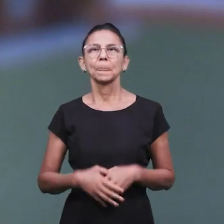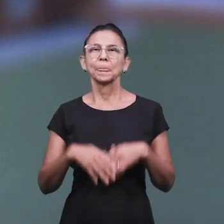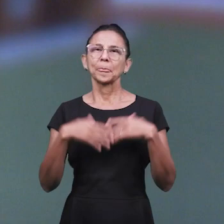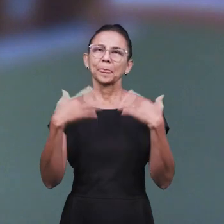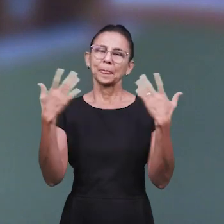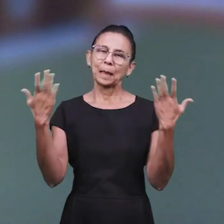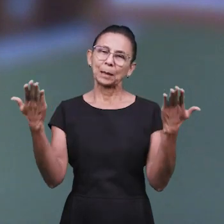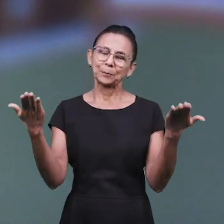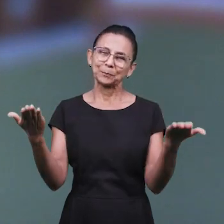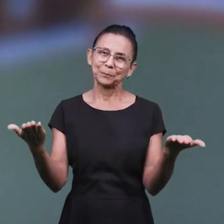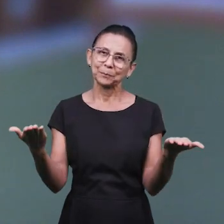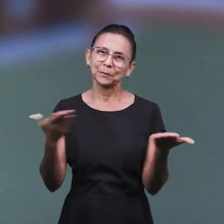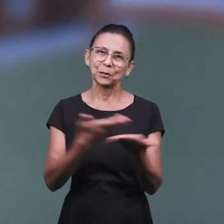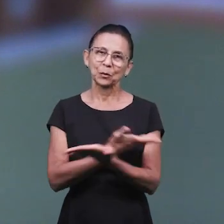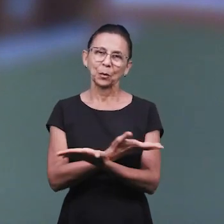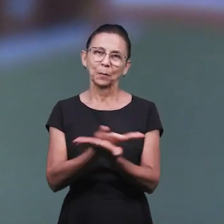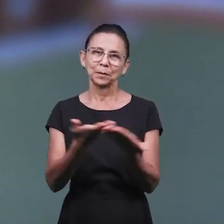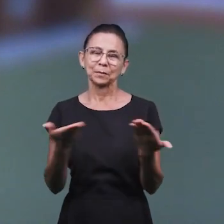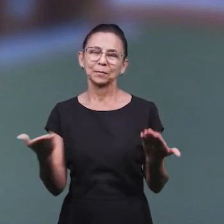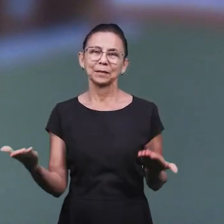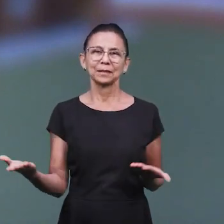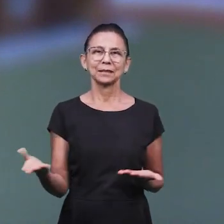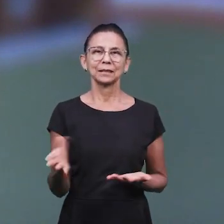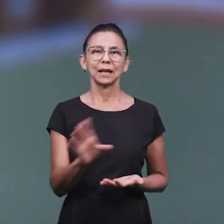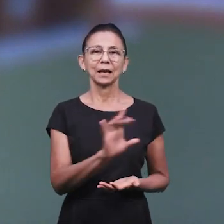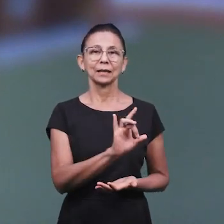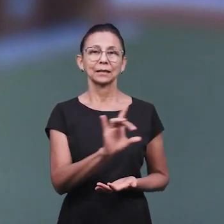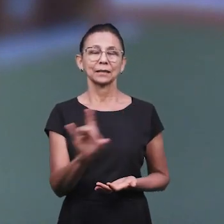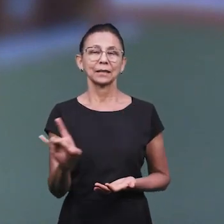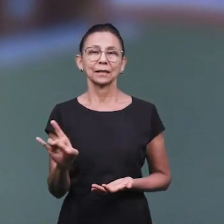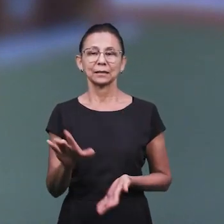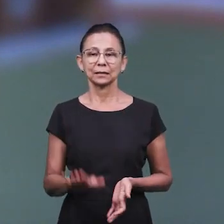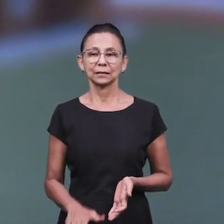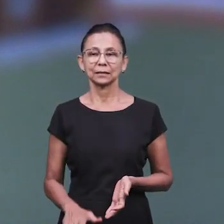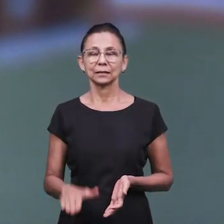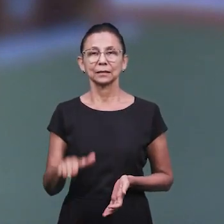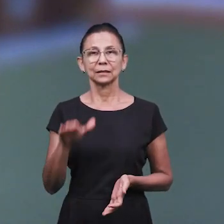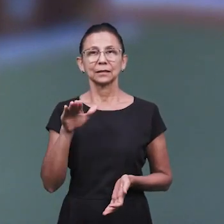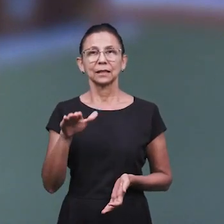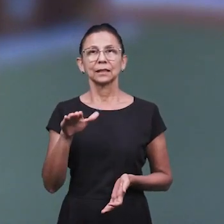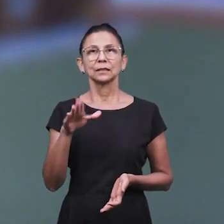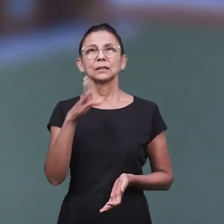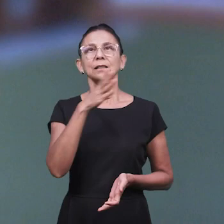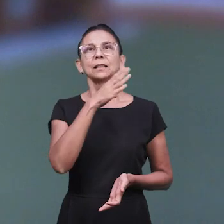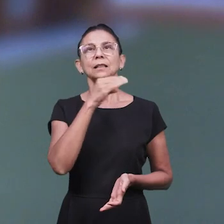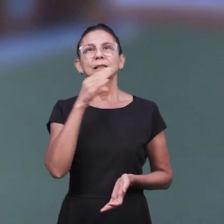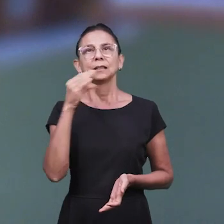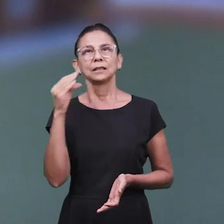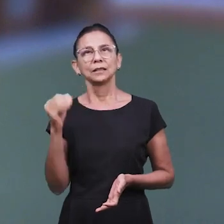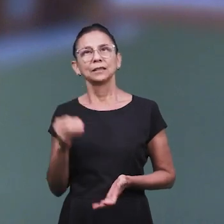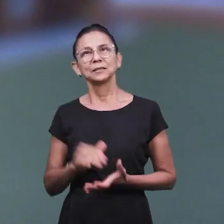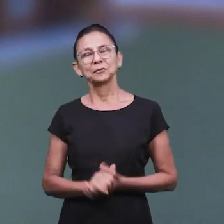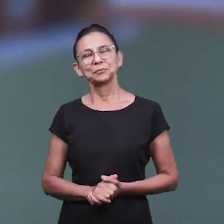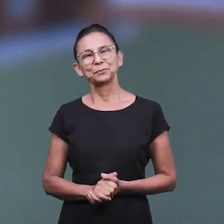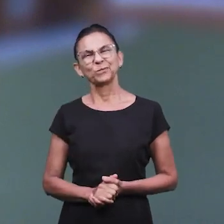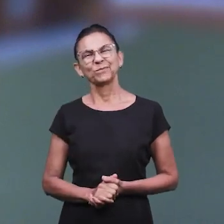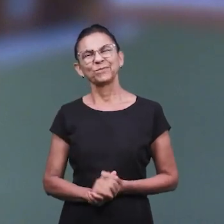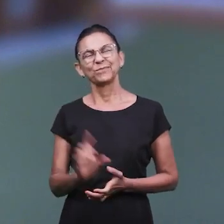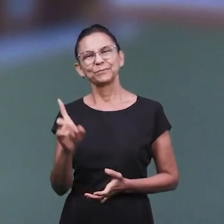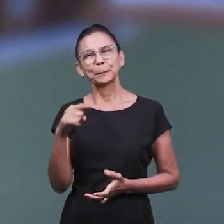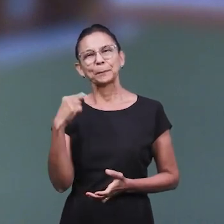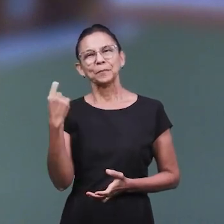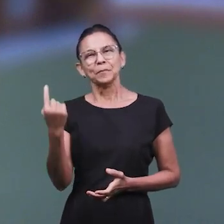Nós saudamos a cada criança, intermediário, adolescente e aos nossos